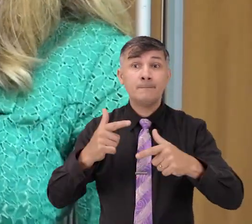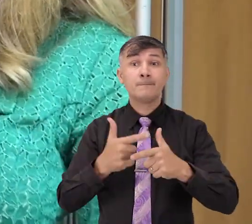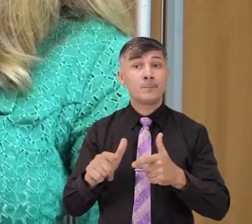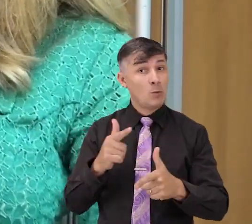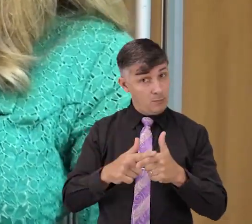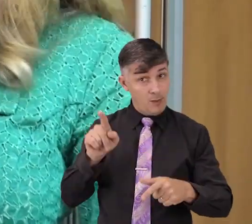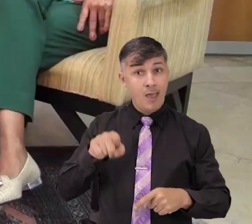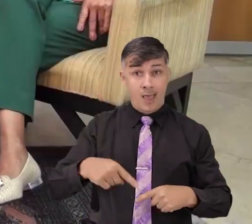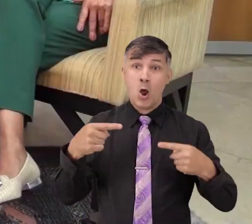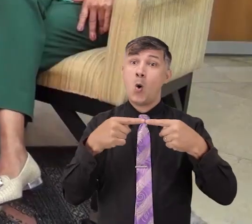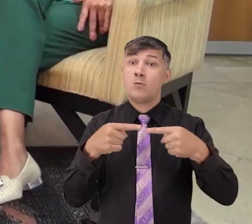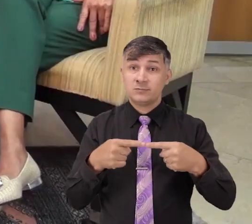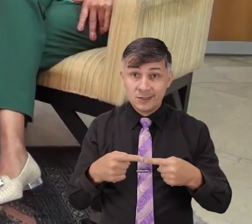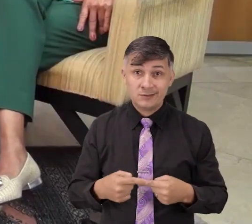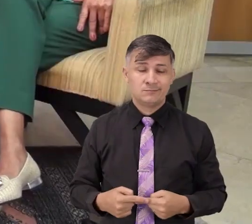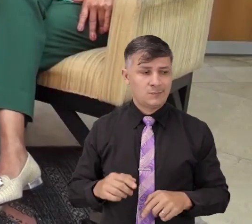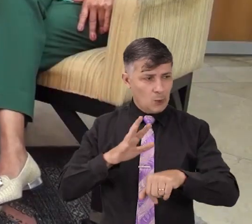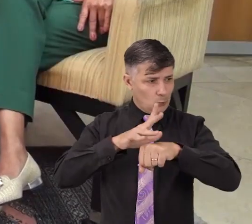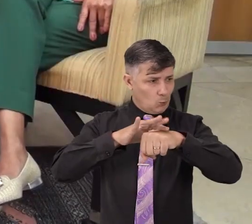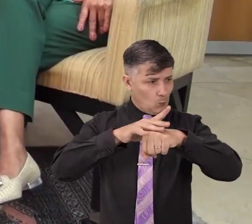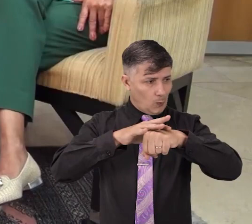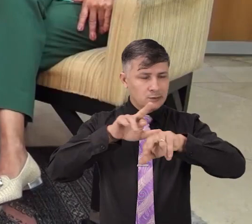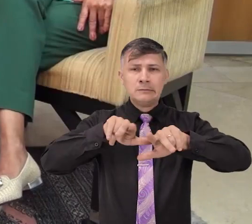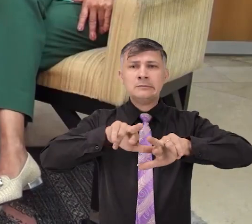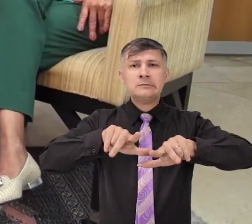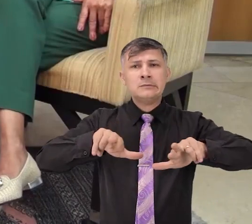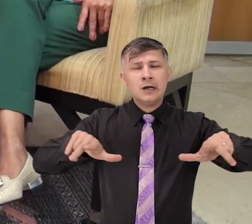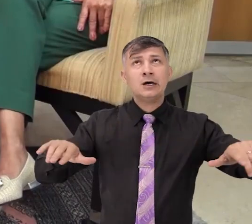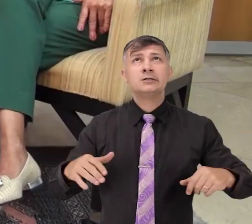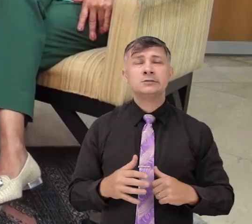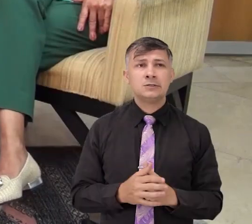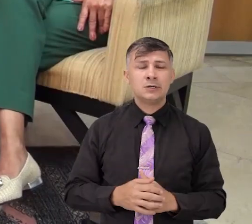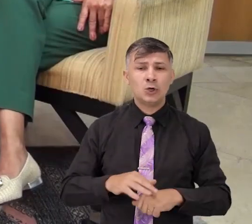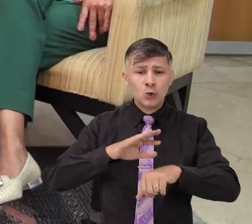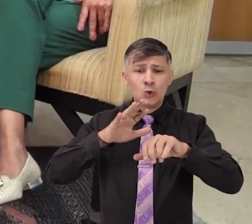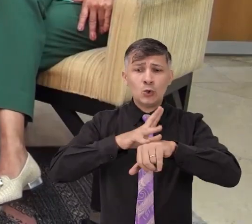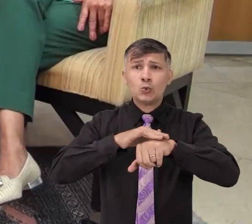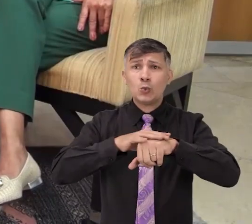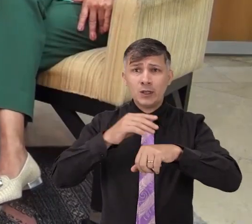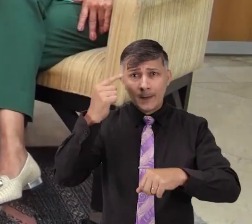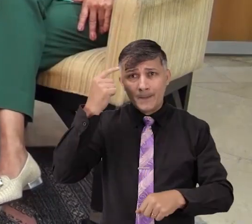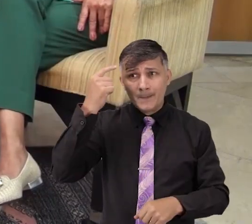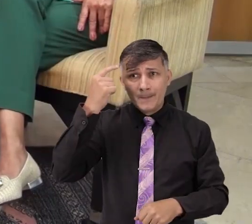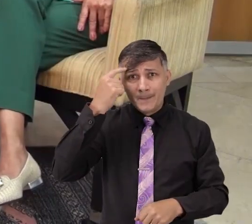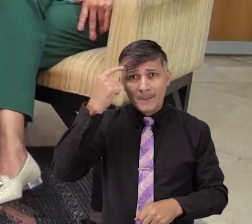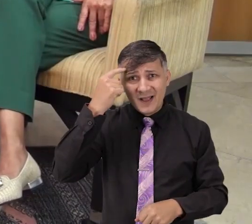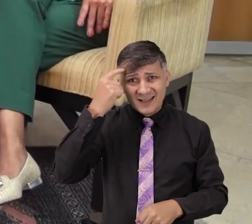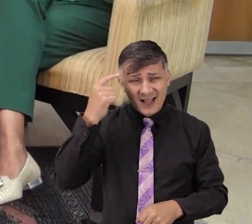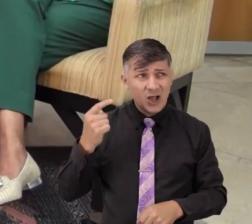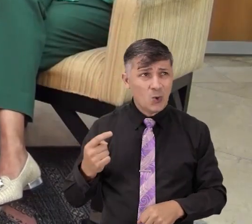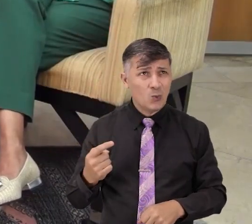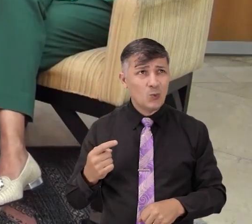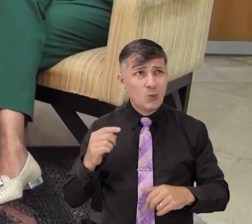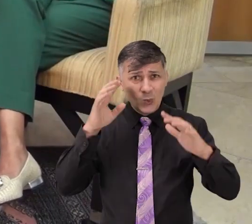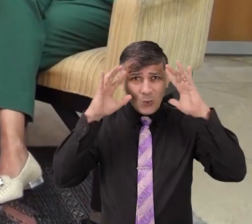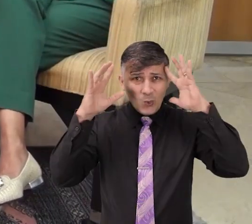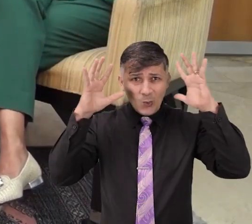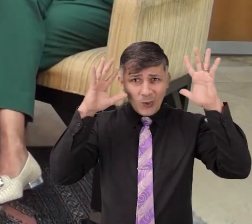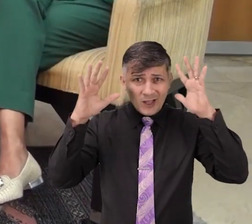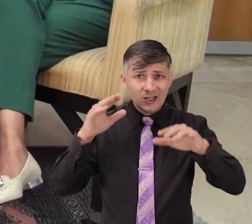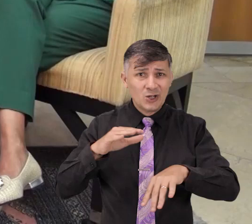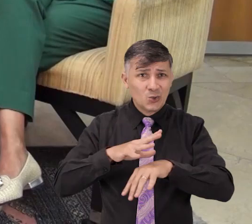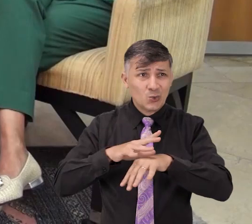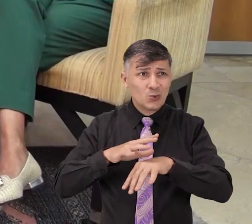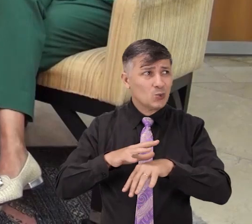né? Que vêm doenças... Psicoemocionais, né? Exatamente. Então, essas doenças, quer dizer, com situações